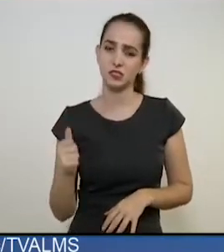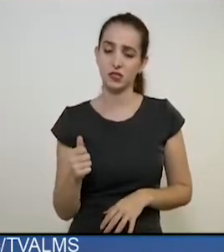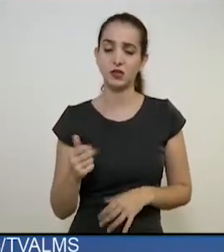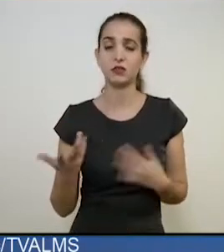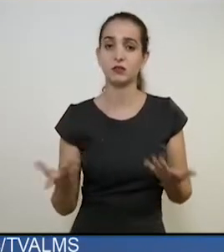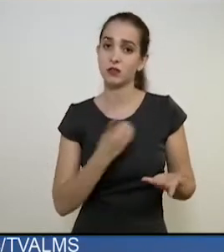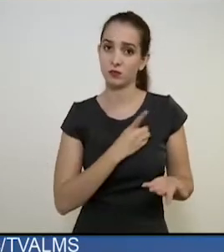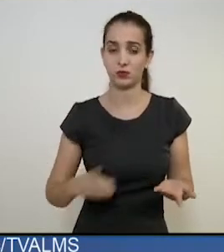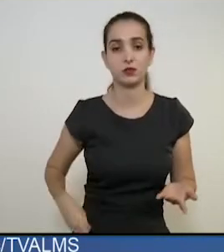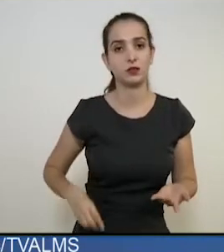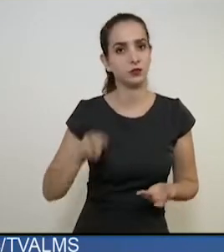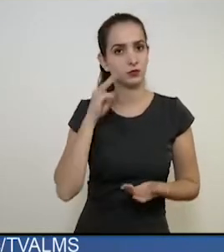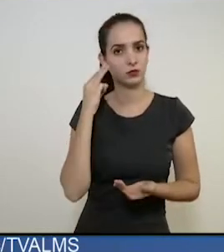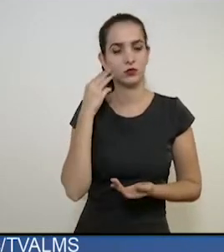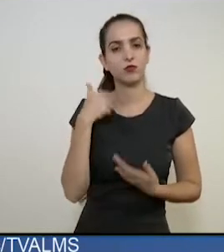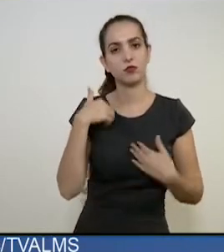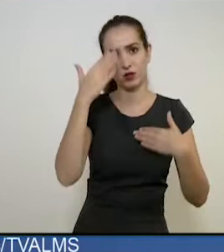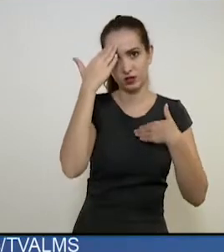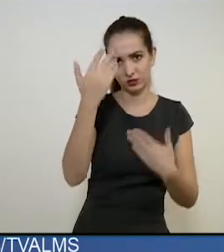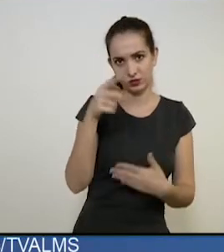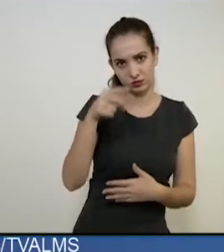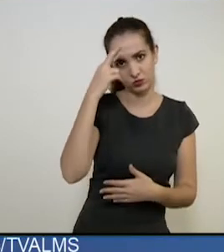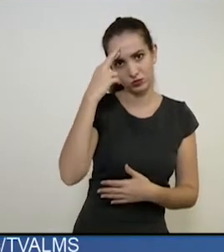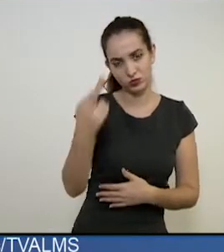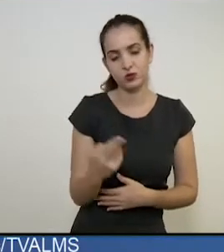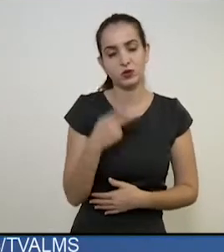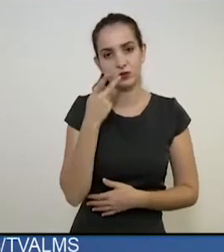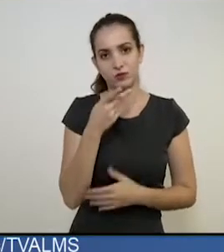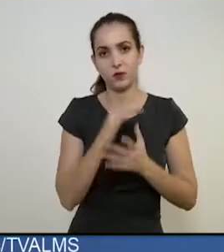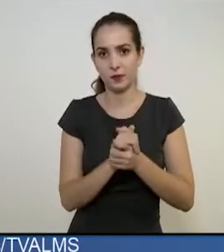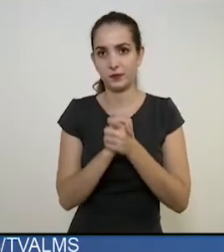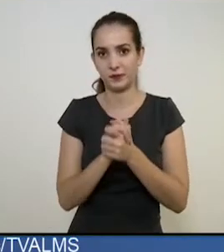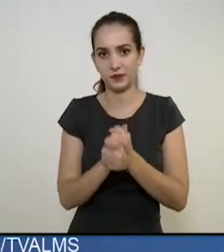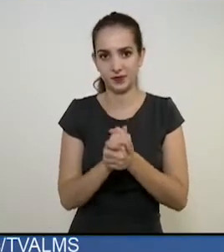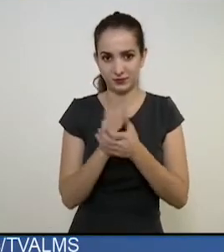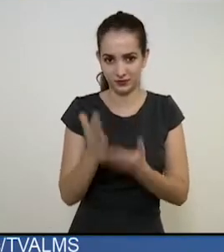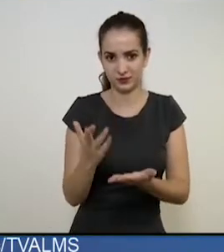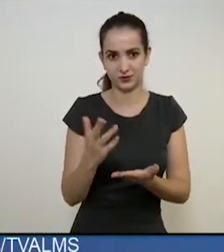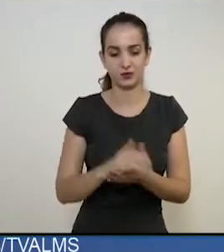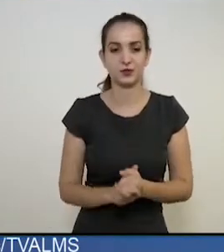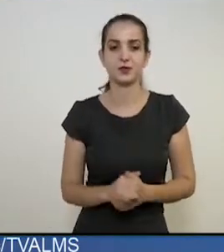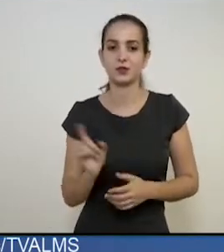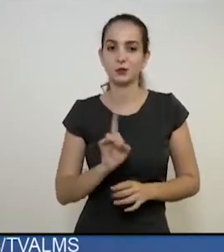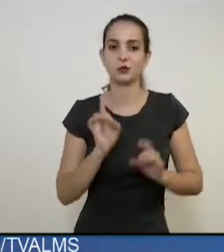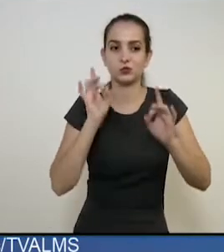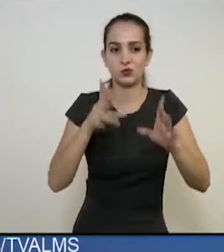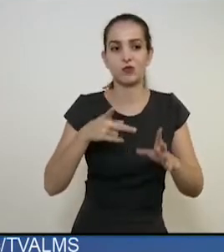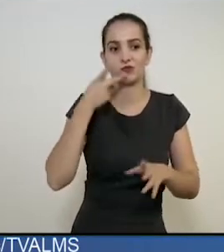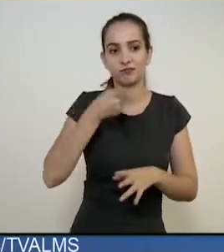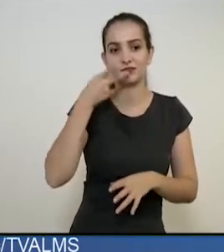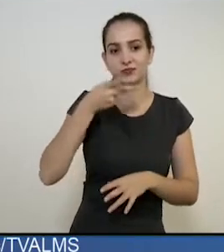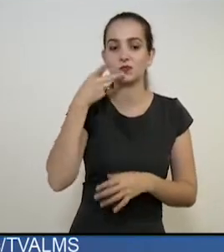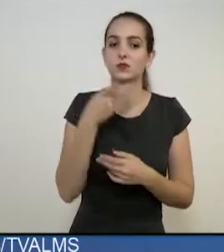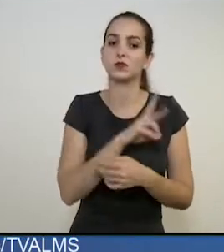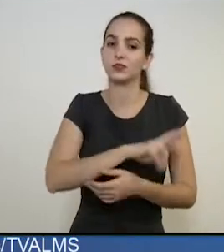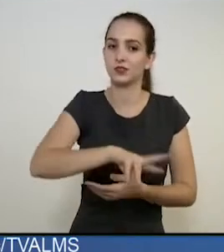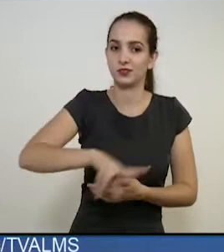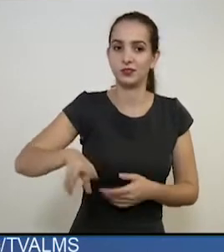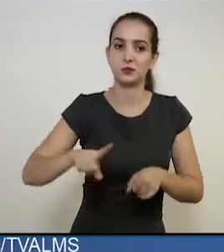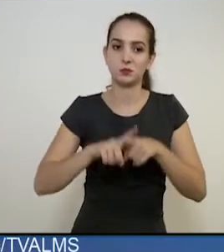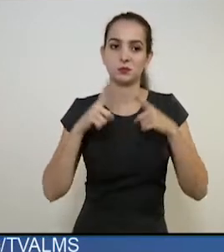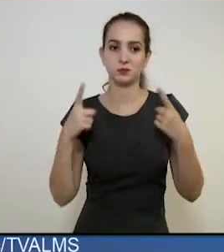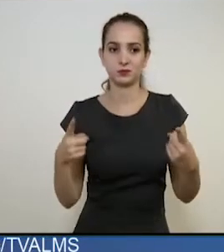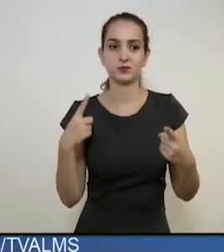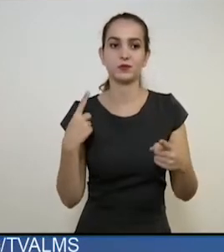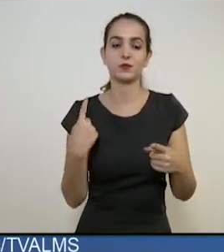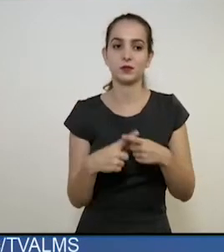Caseiro, eu agradeço pela concessão do aparte e parabenizo não apenas pelo discurso de Vossa Excelência, mas